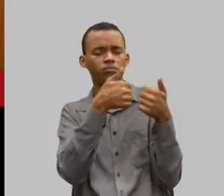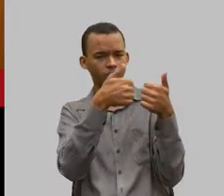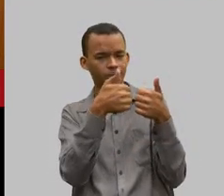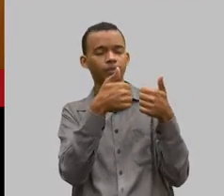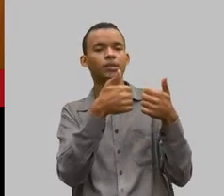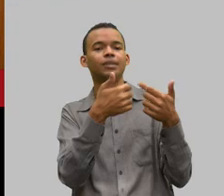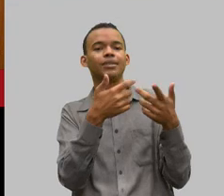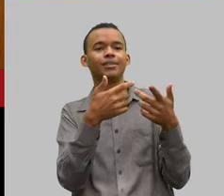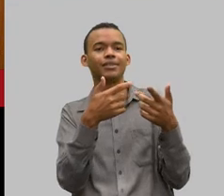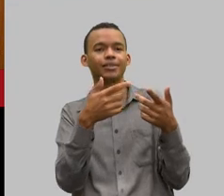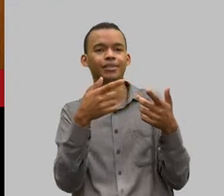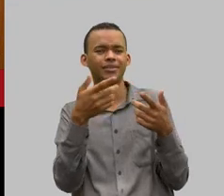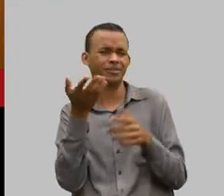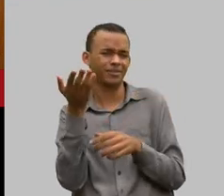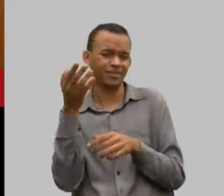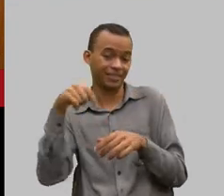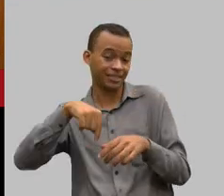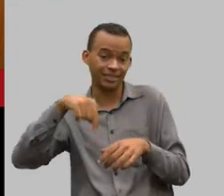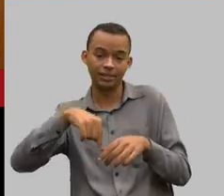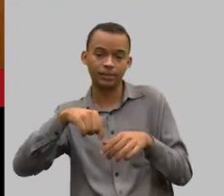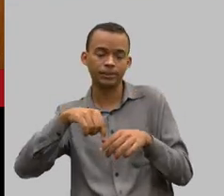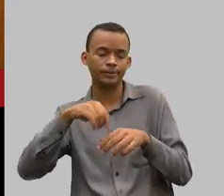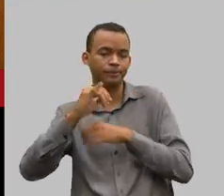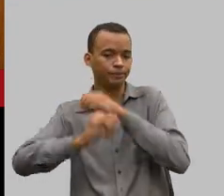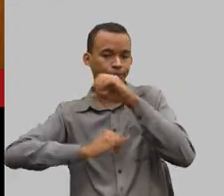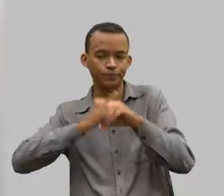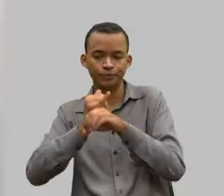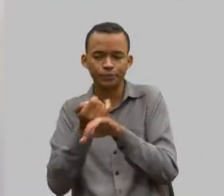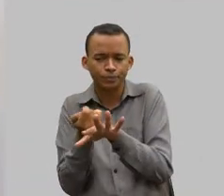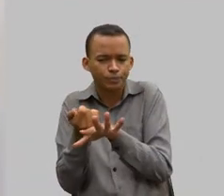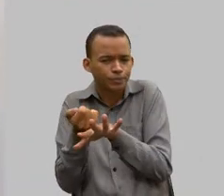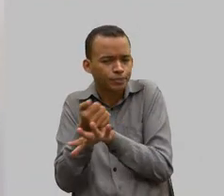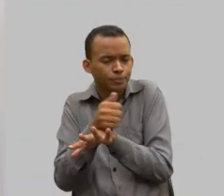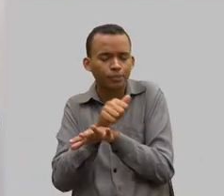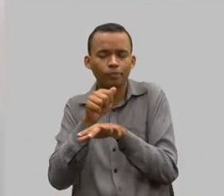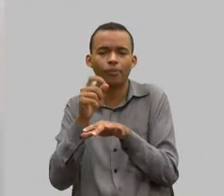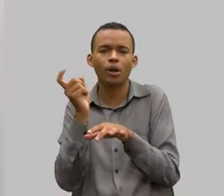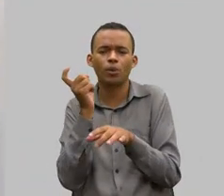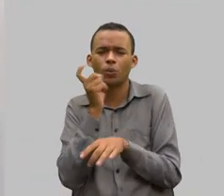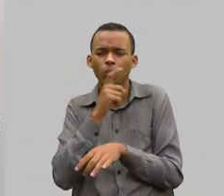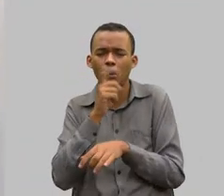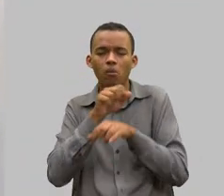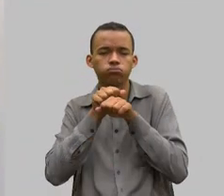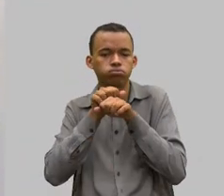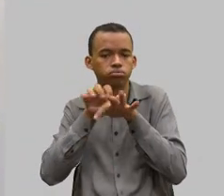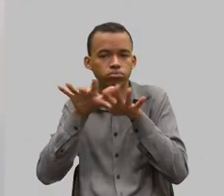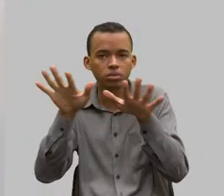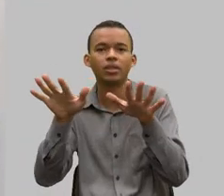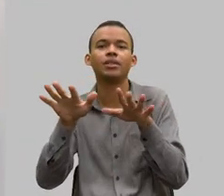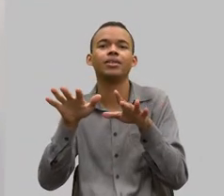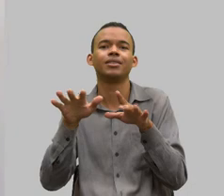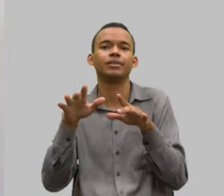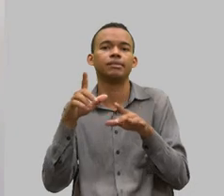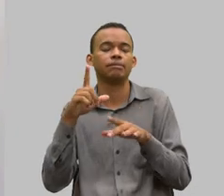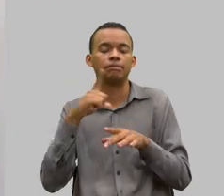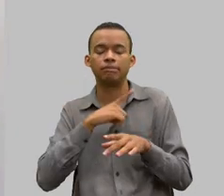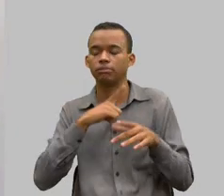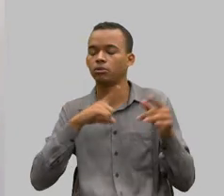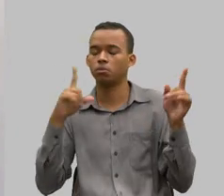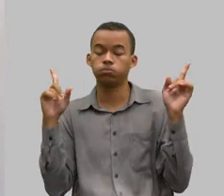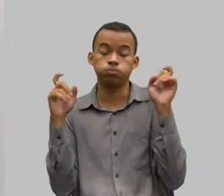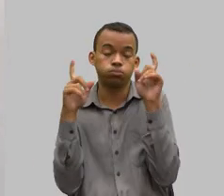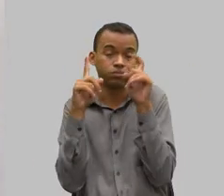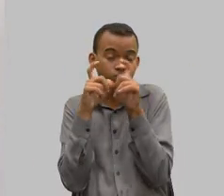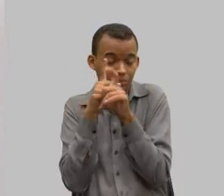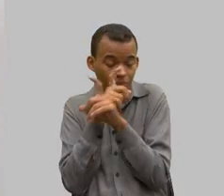tempos de fake News desinformação e também demagogia porque a demagogia ela realmente ela é muito barulhenta e muitas